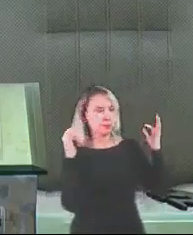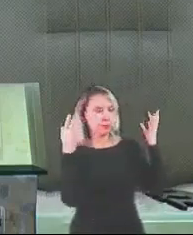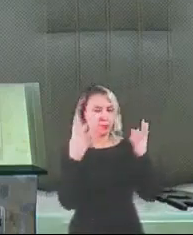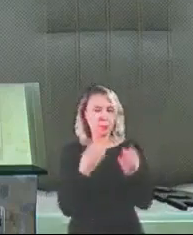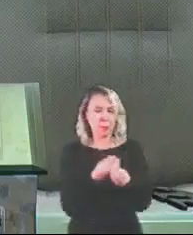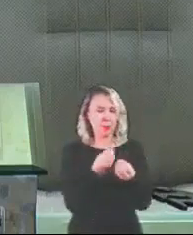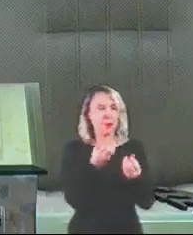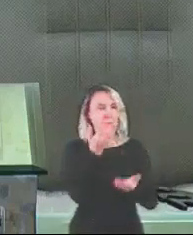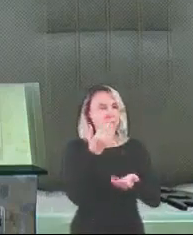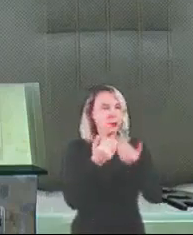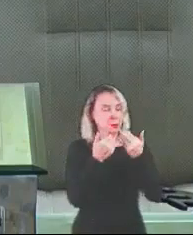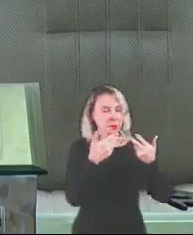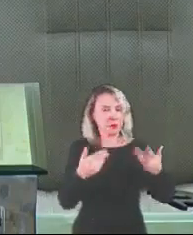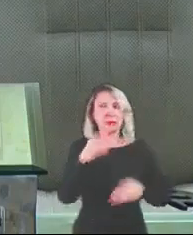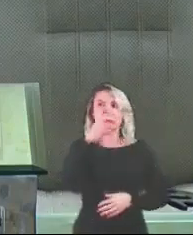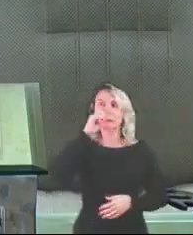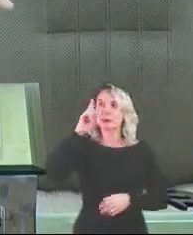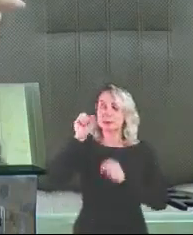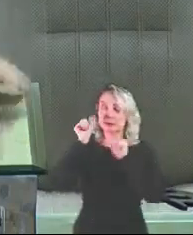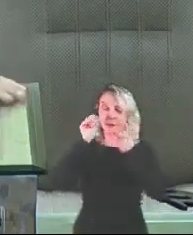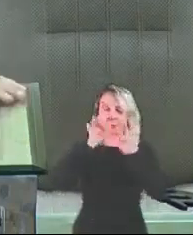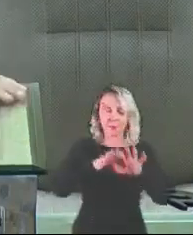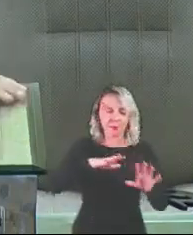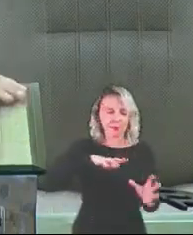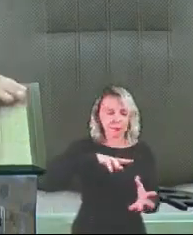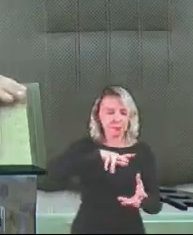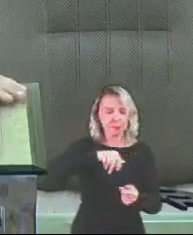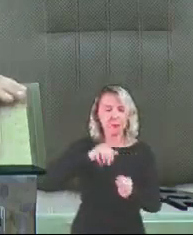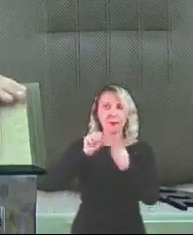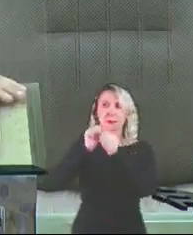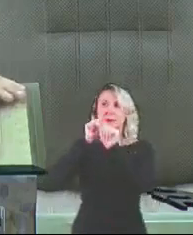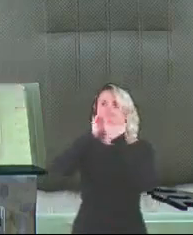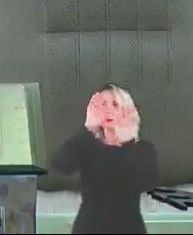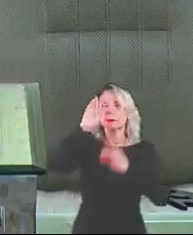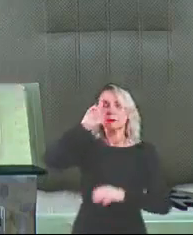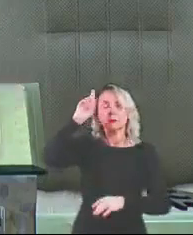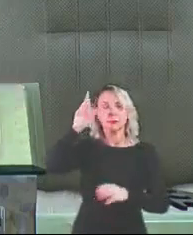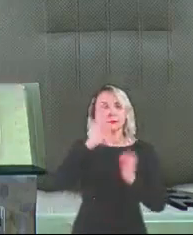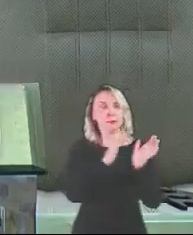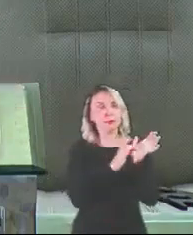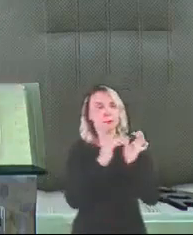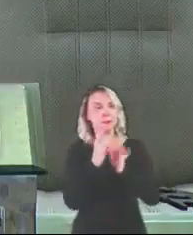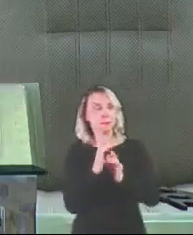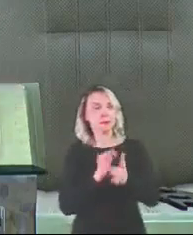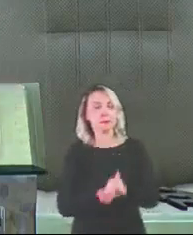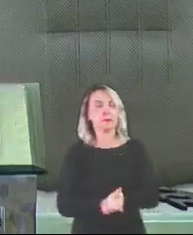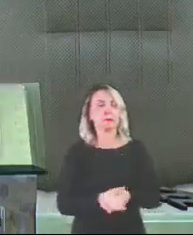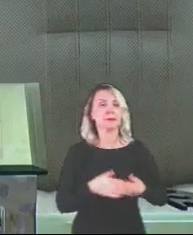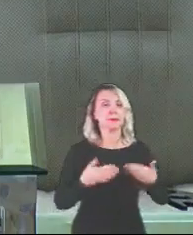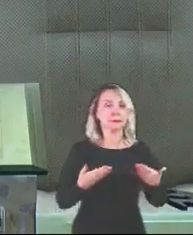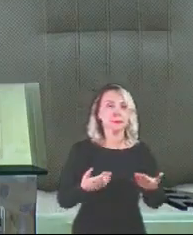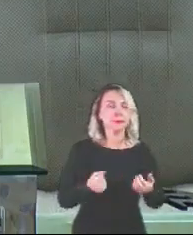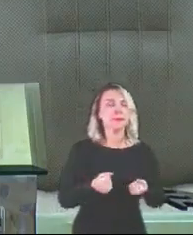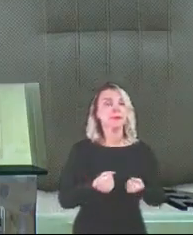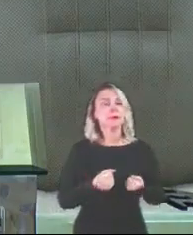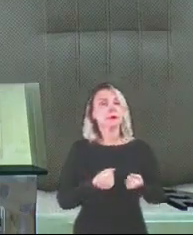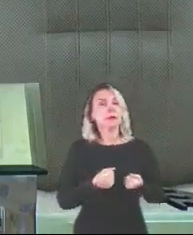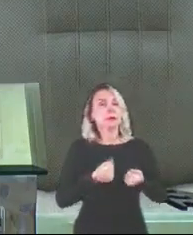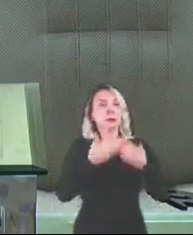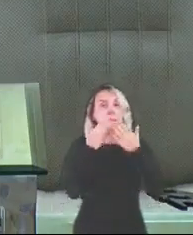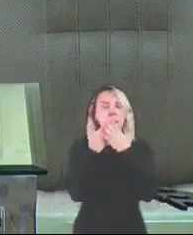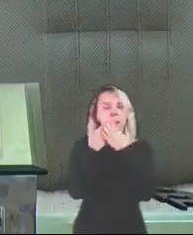dos viventes. Glórias ao Senhor Jesus. Então, as confissões de fé dentro da história da